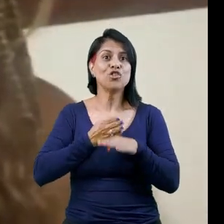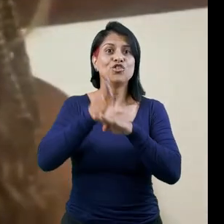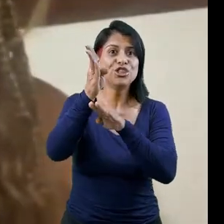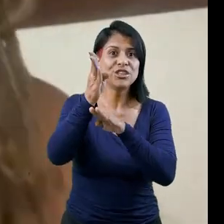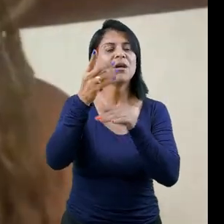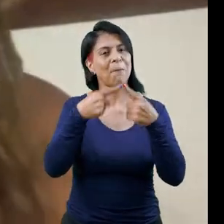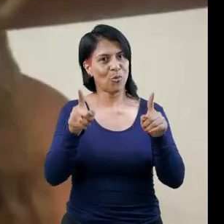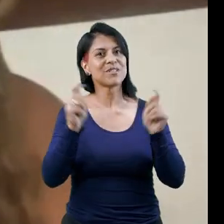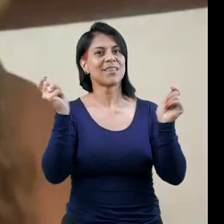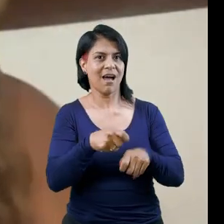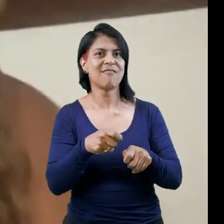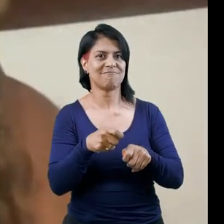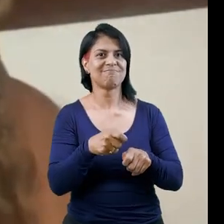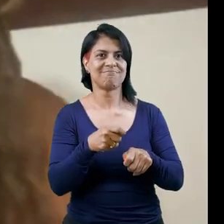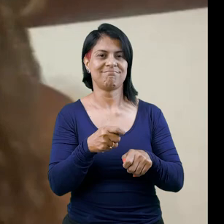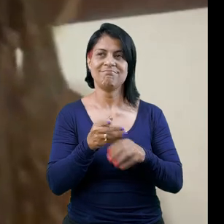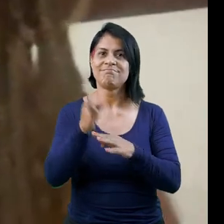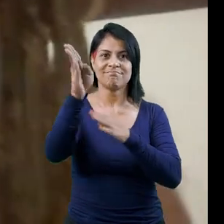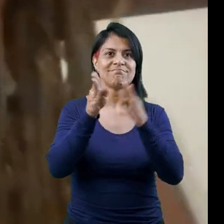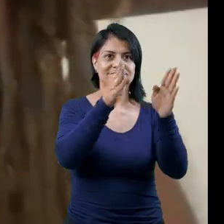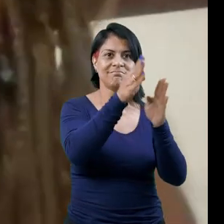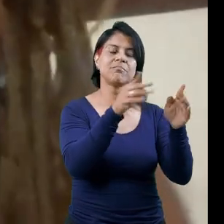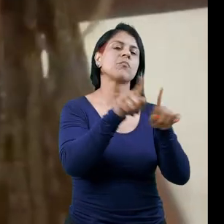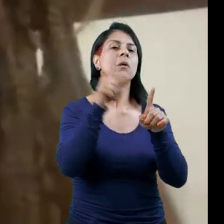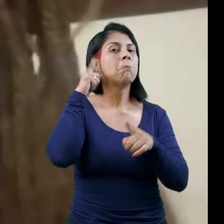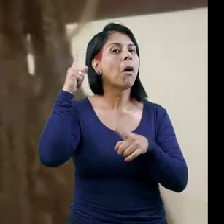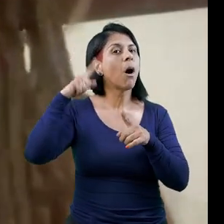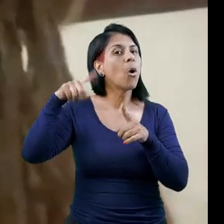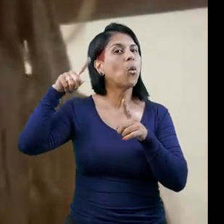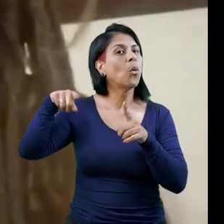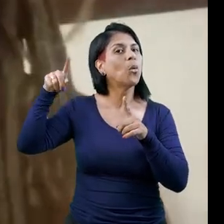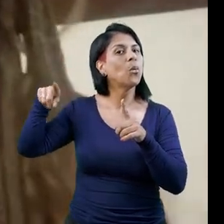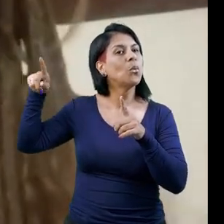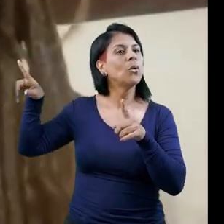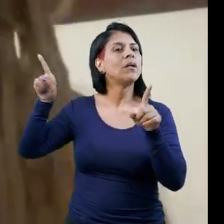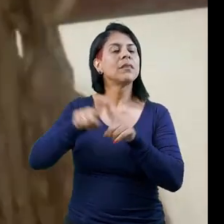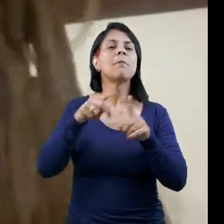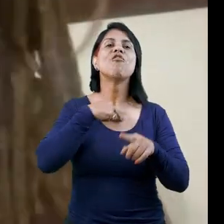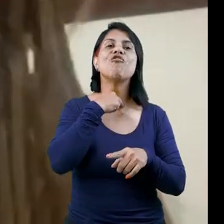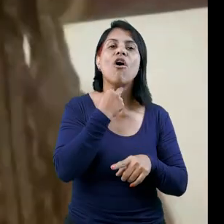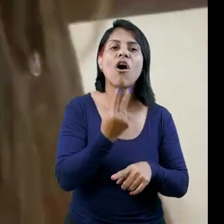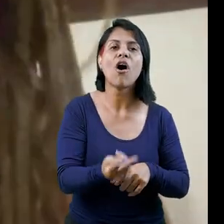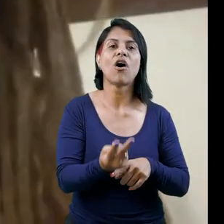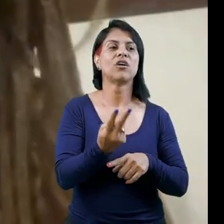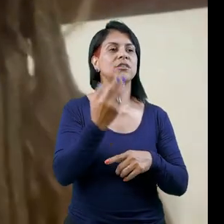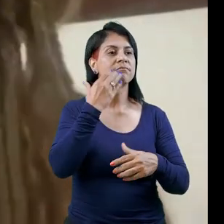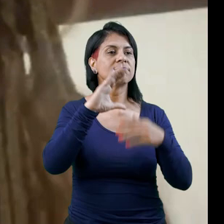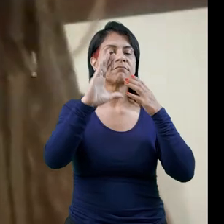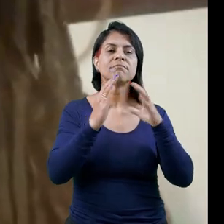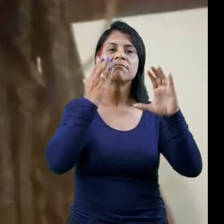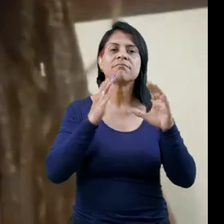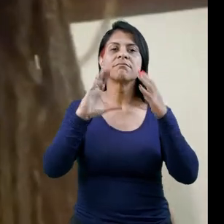ir. E a nossa música está lá. E as ondas propagadas, as vozes propagadas viajam